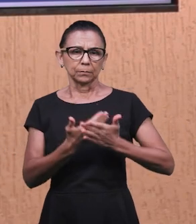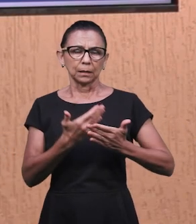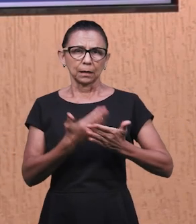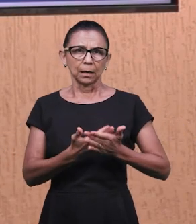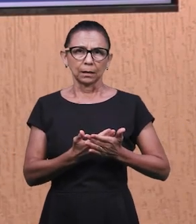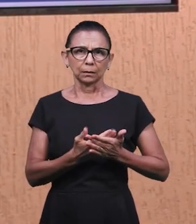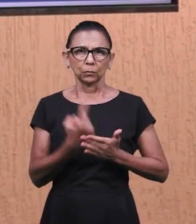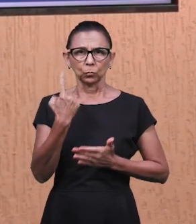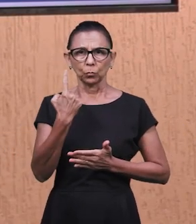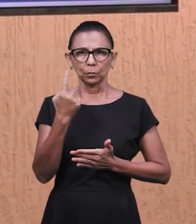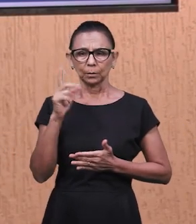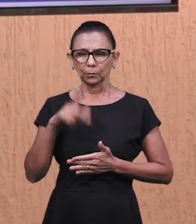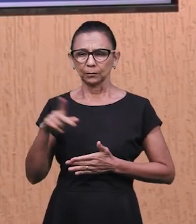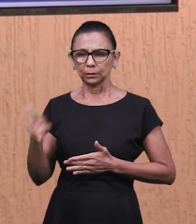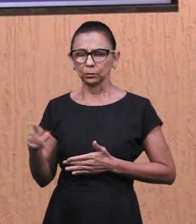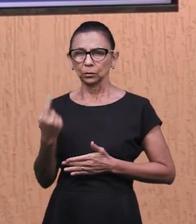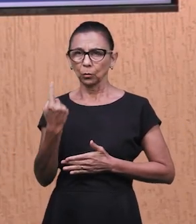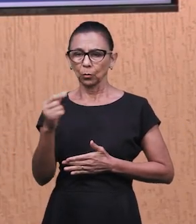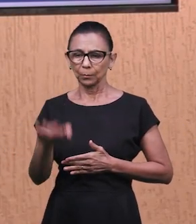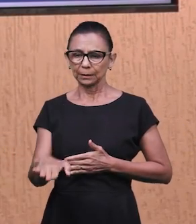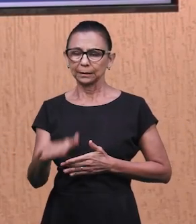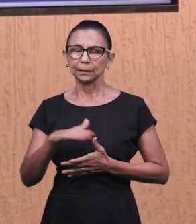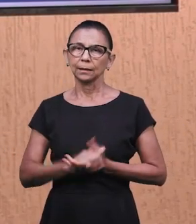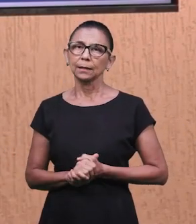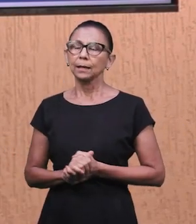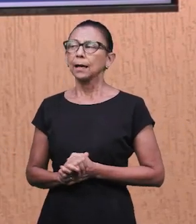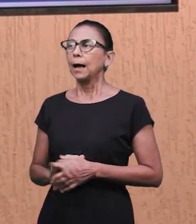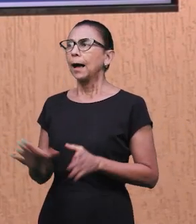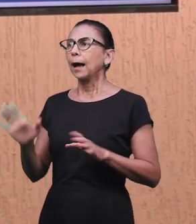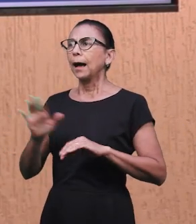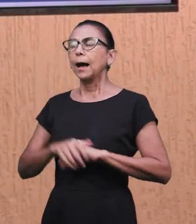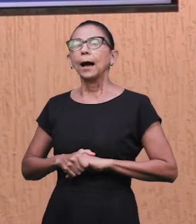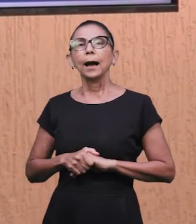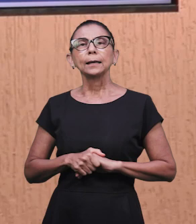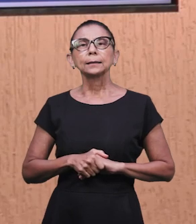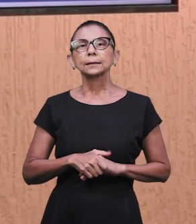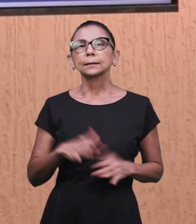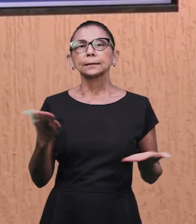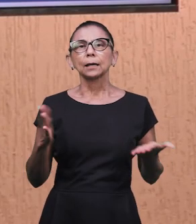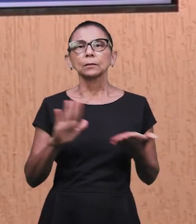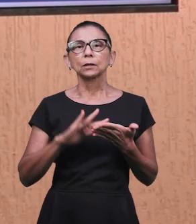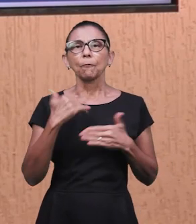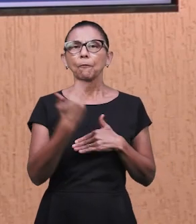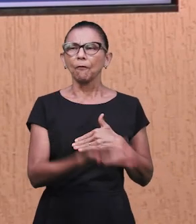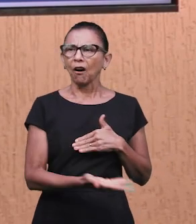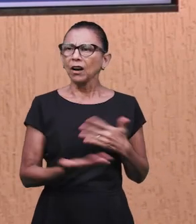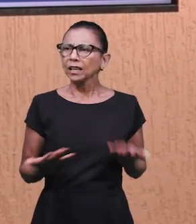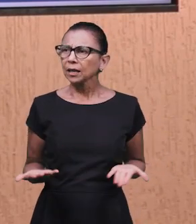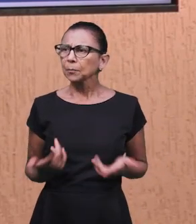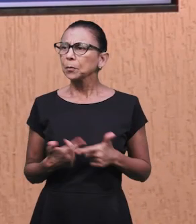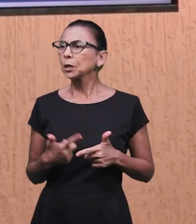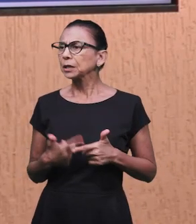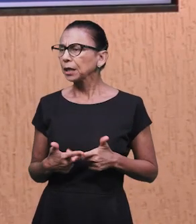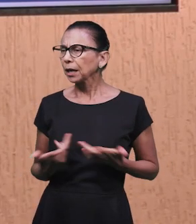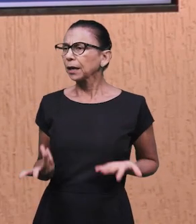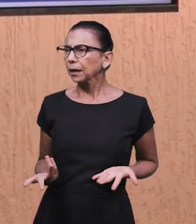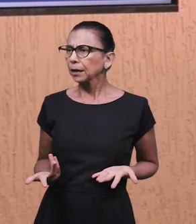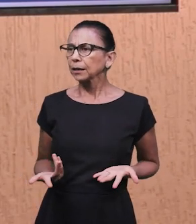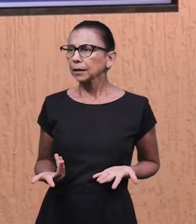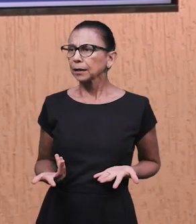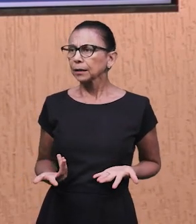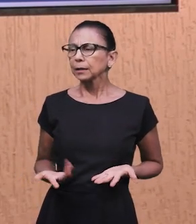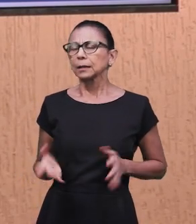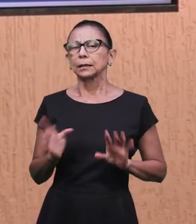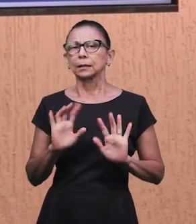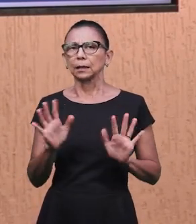Uma professora, uma criança. Ah, mas nós estamos excluindo as crianças fazendo isso. Não, não estamos. Quando